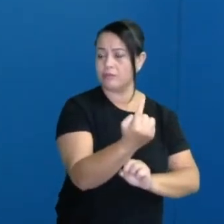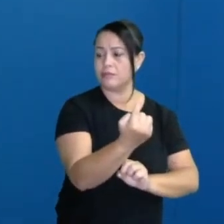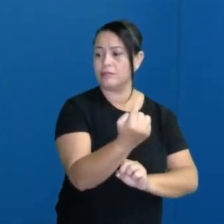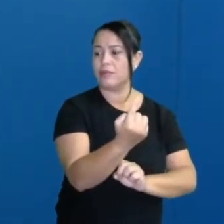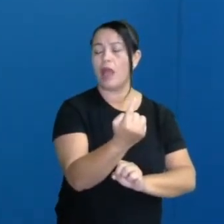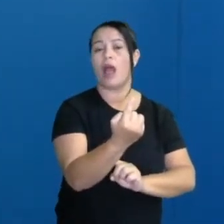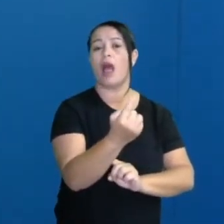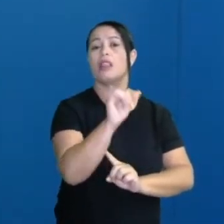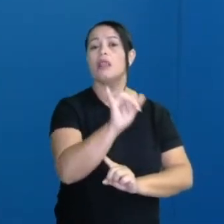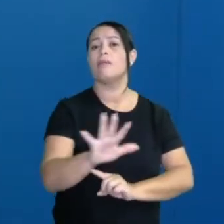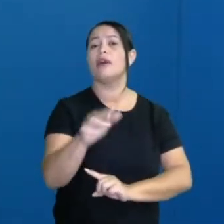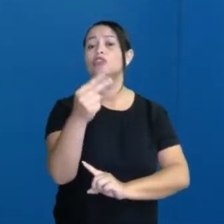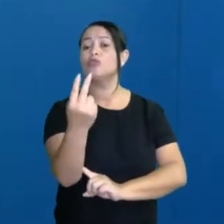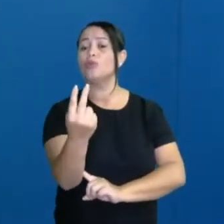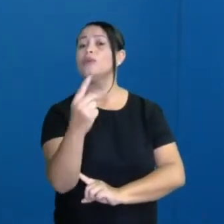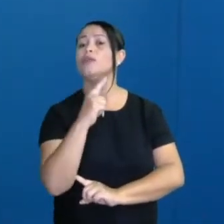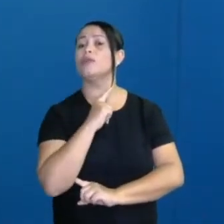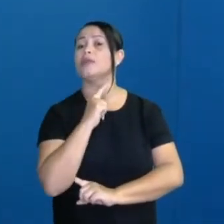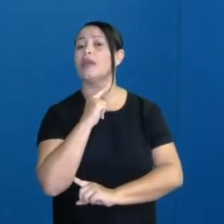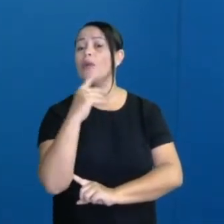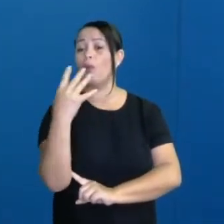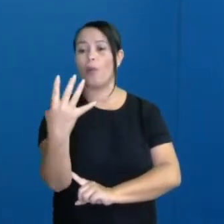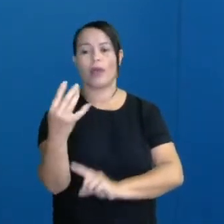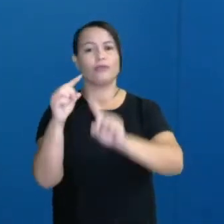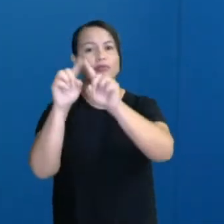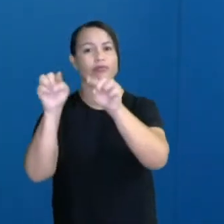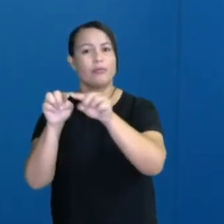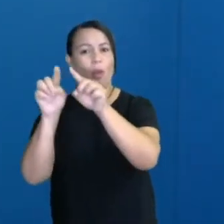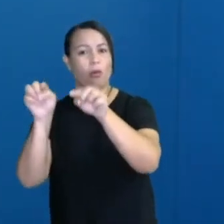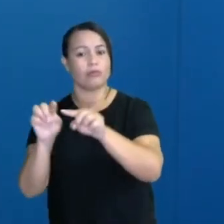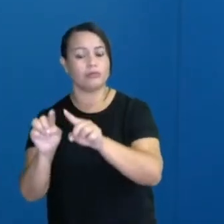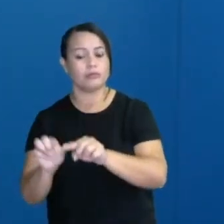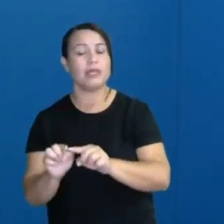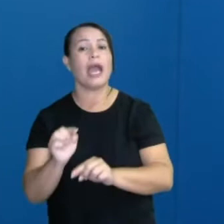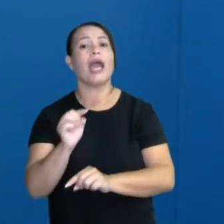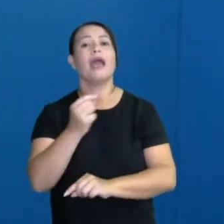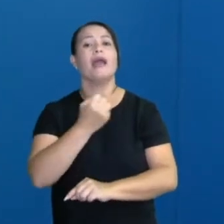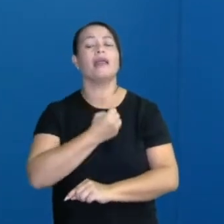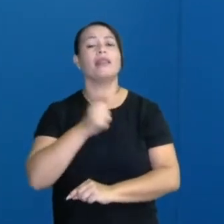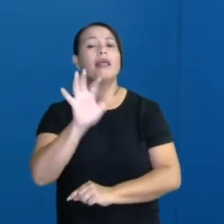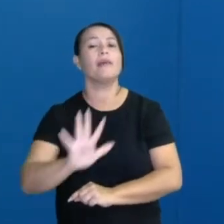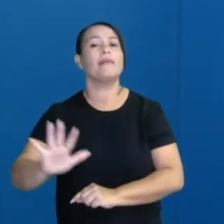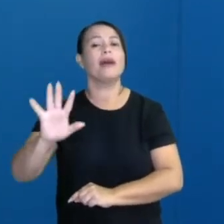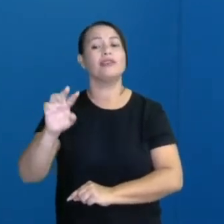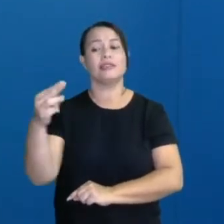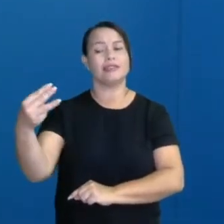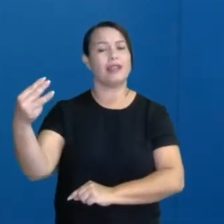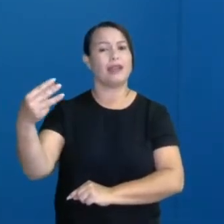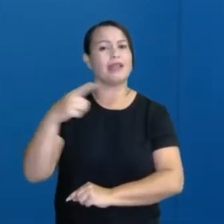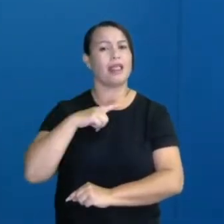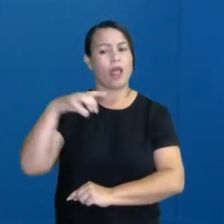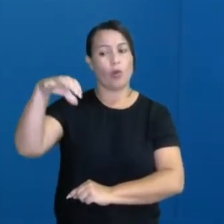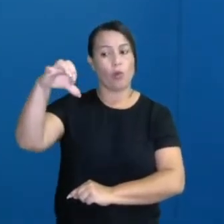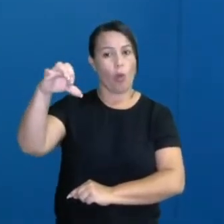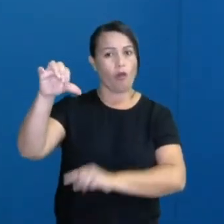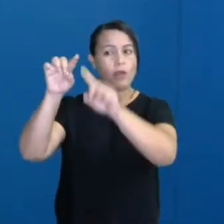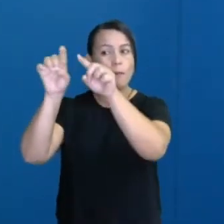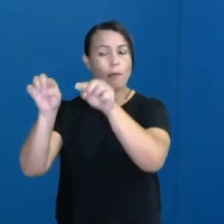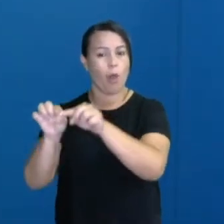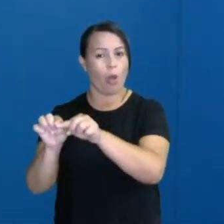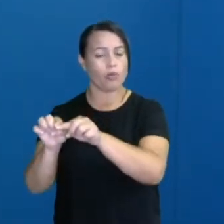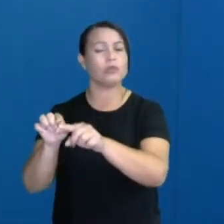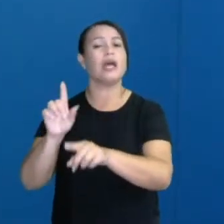Na minha figura 2, eu tenho 4 blocos. Na minha figura 3, eu tenho 9